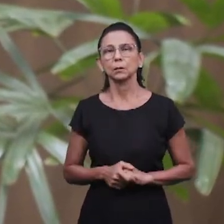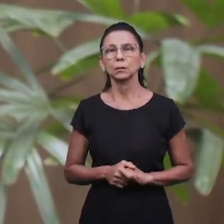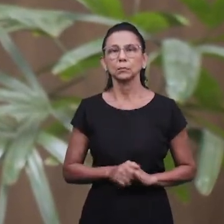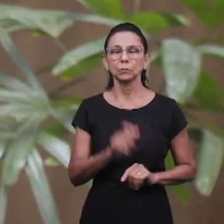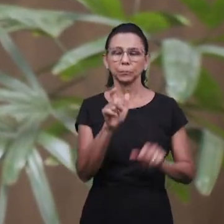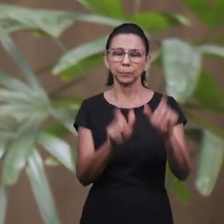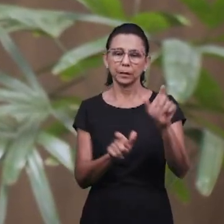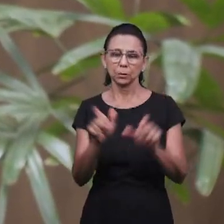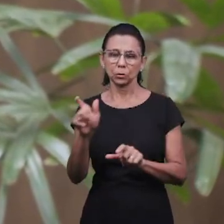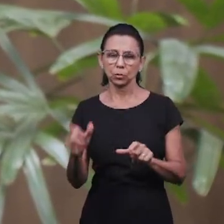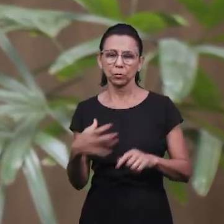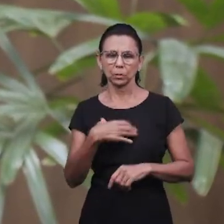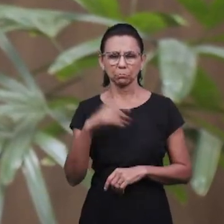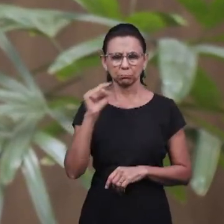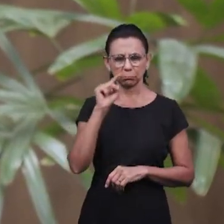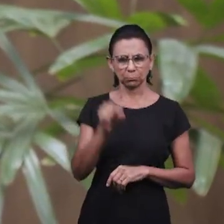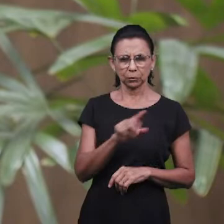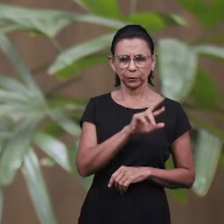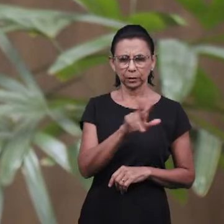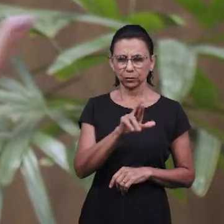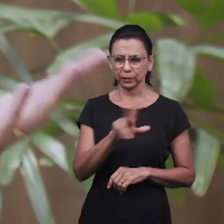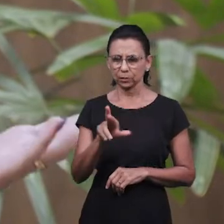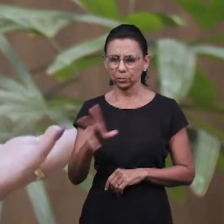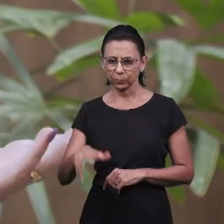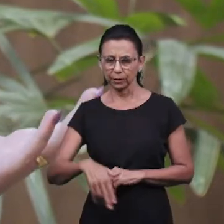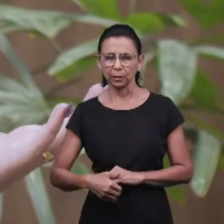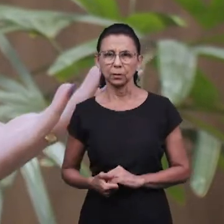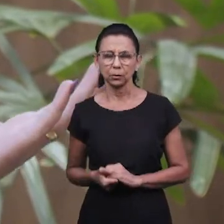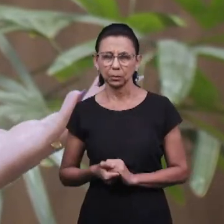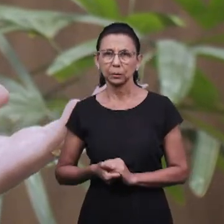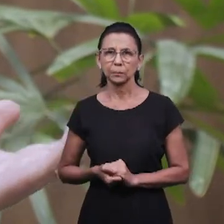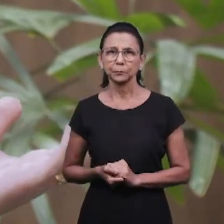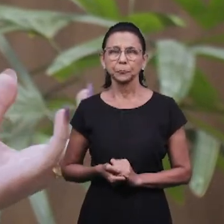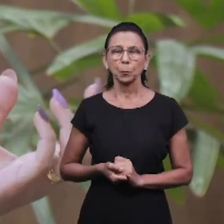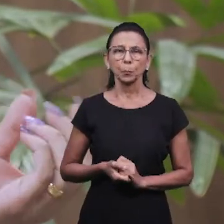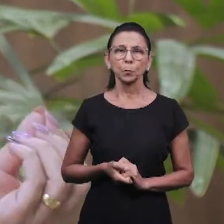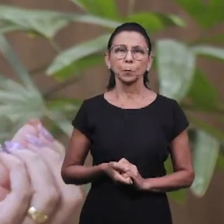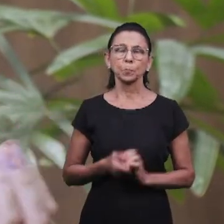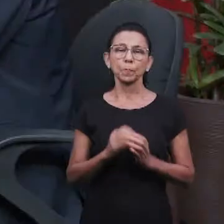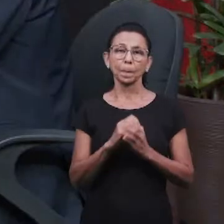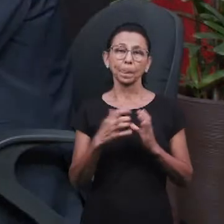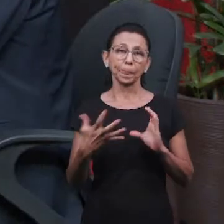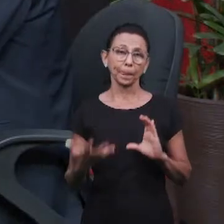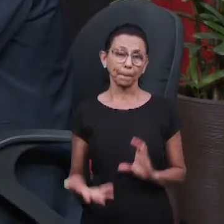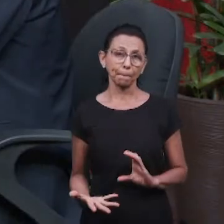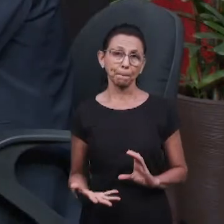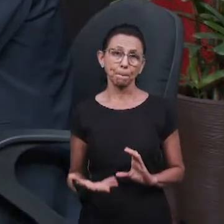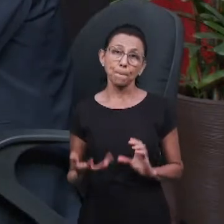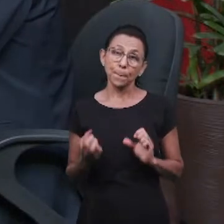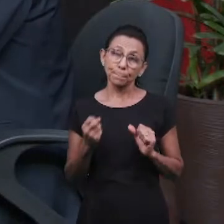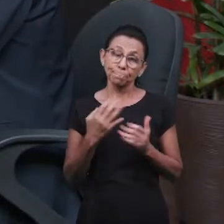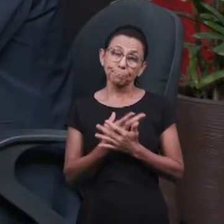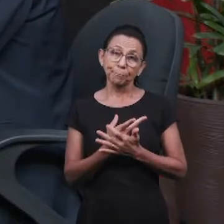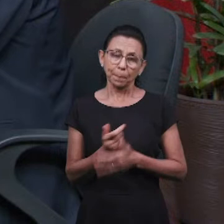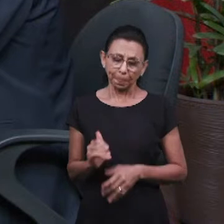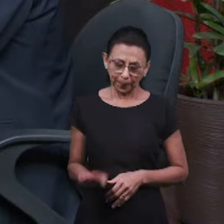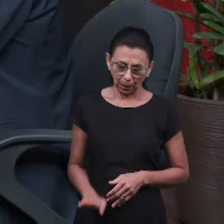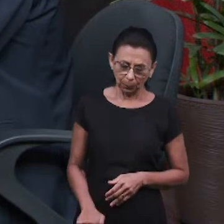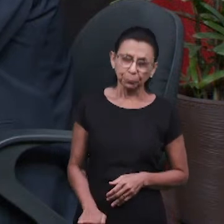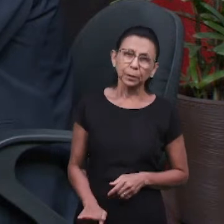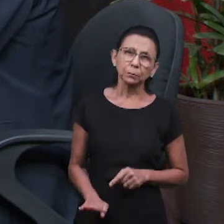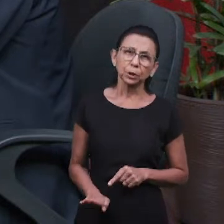certos sinais e sintomas diferentes um do outro. Então, muitas das características, né, que podem acometer, pode começar desde